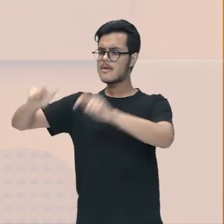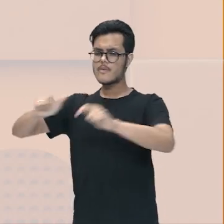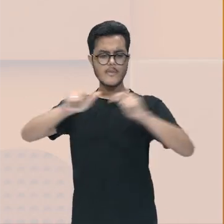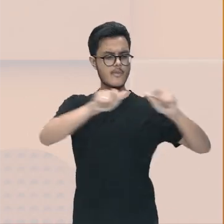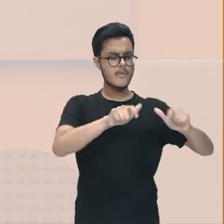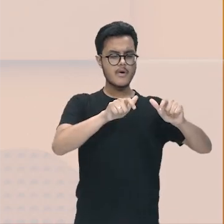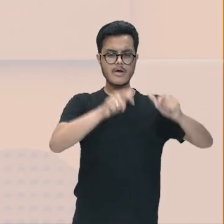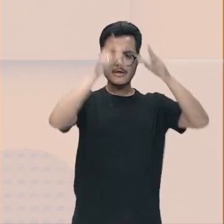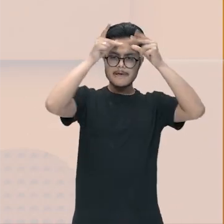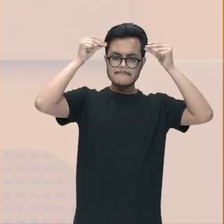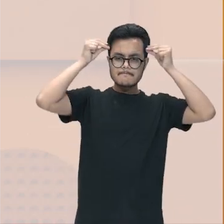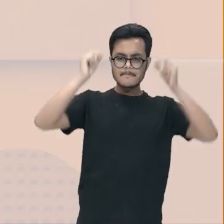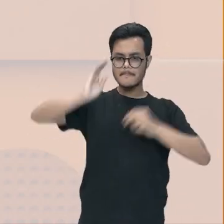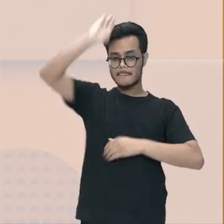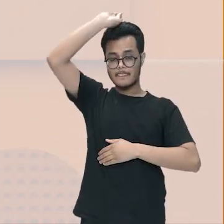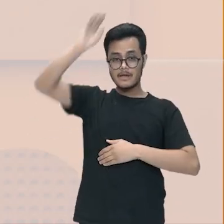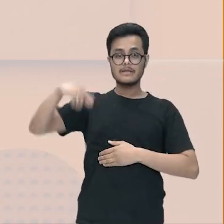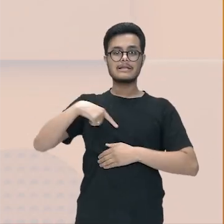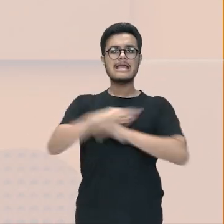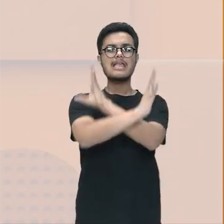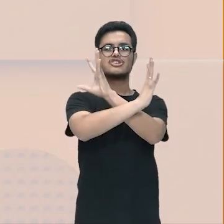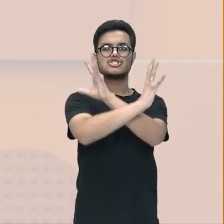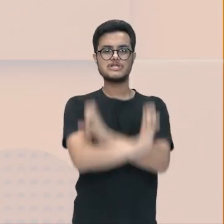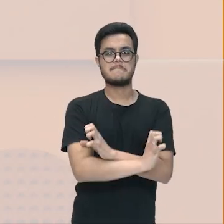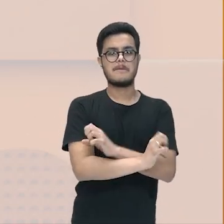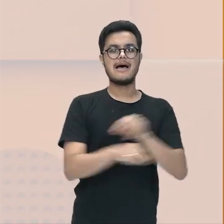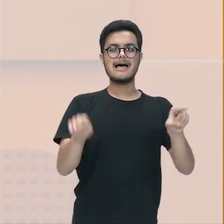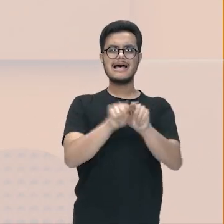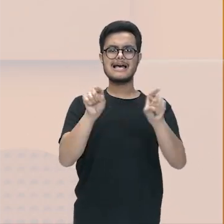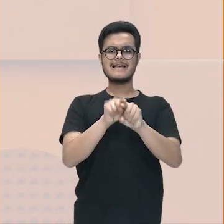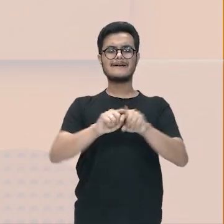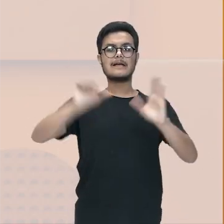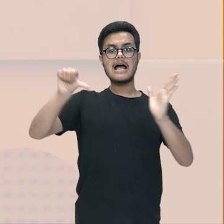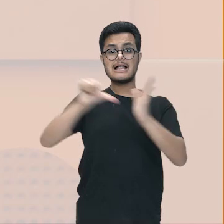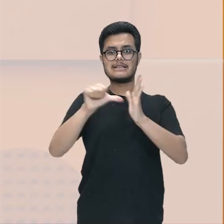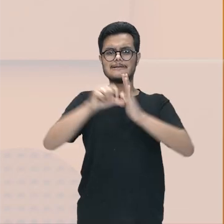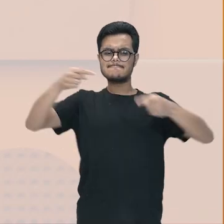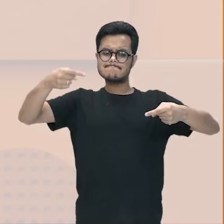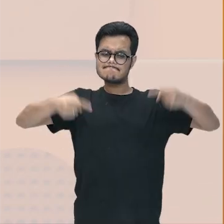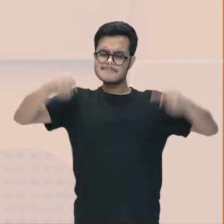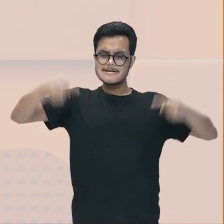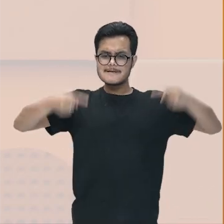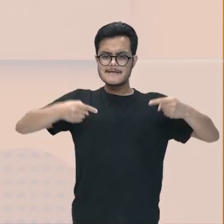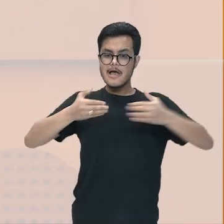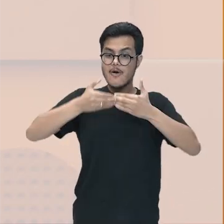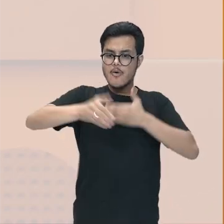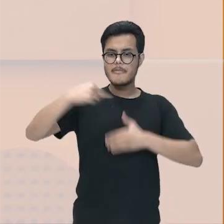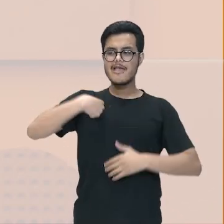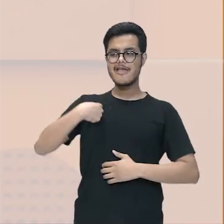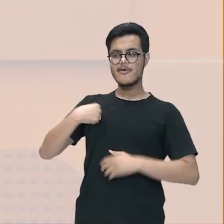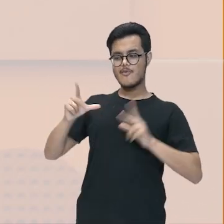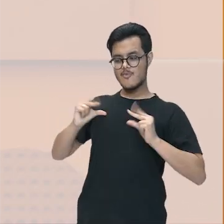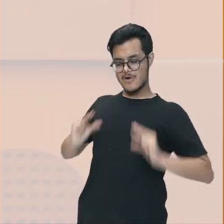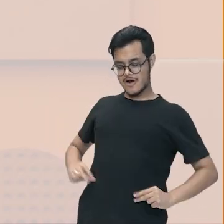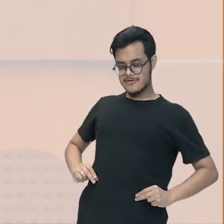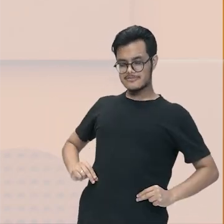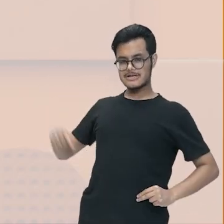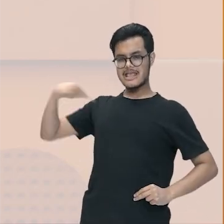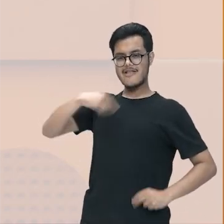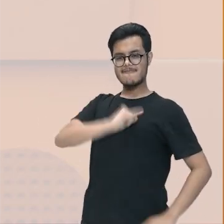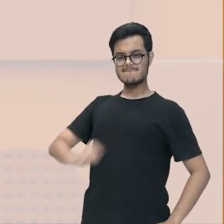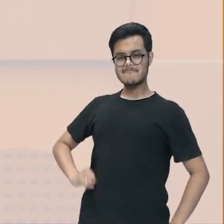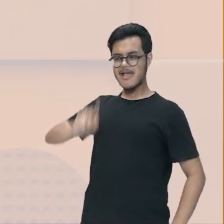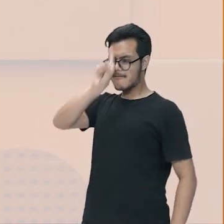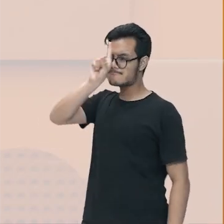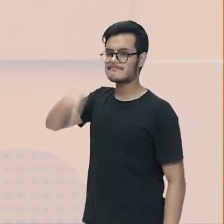que é, então, Esparta e Atenas, vão começar a brigar. O que ele vai perceber? Opa, estão brigando, eu vou lá e vou fazer meu imperialismo.